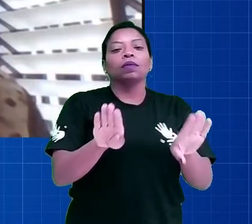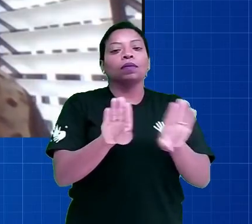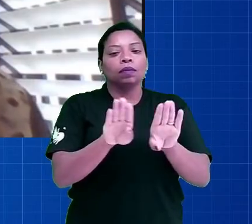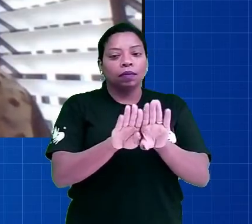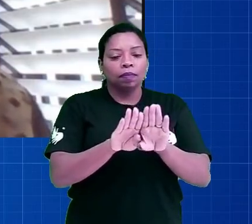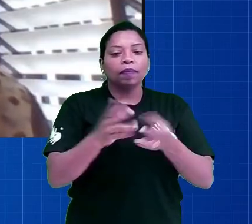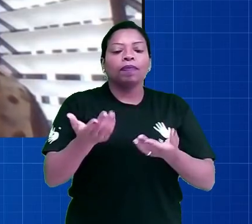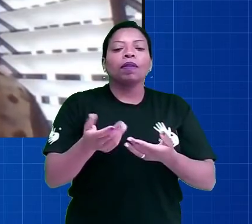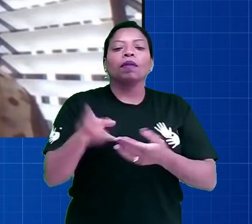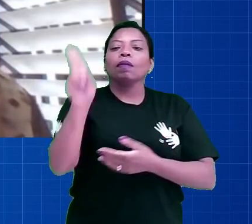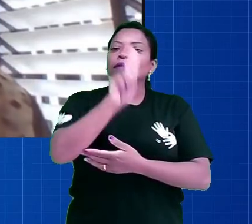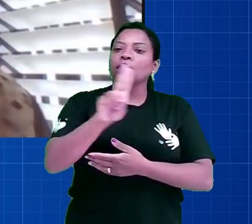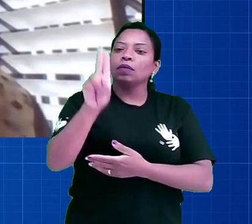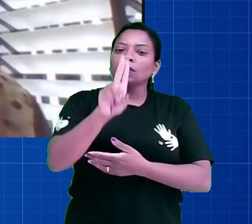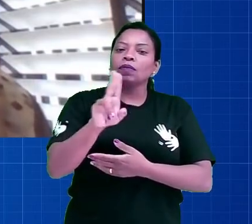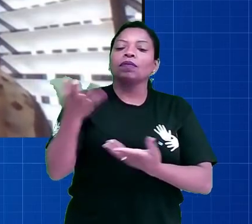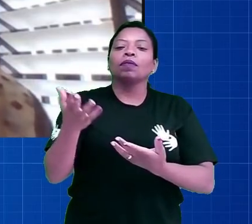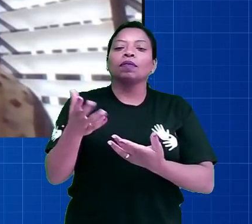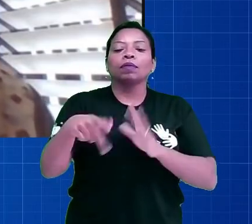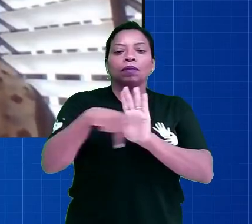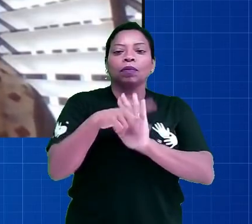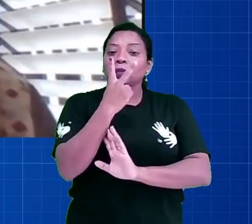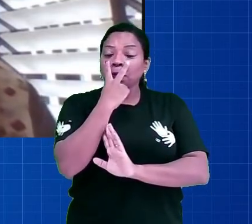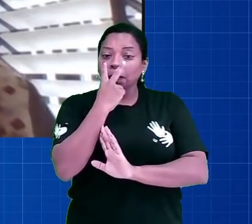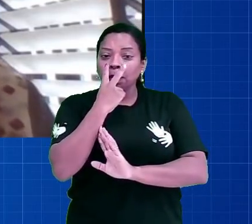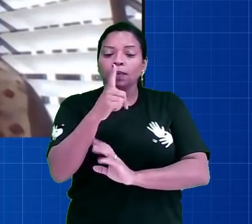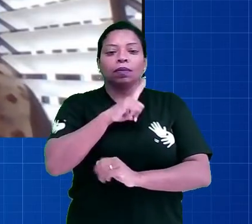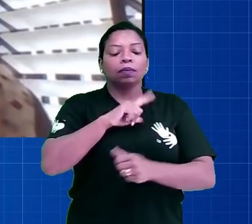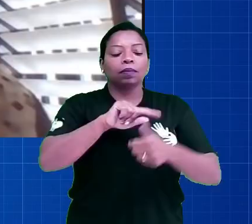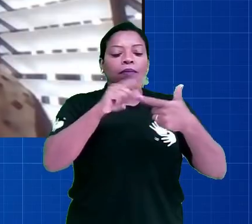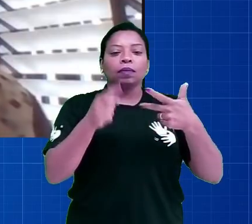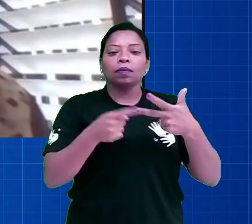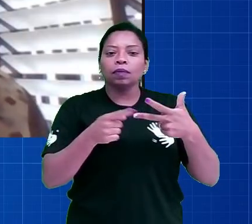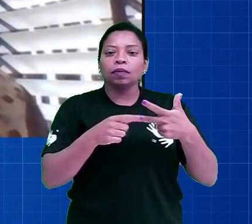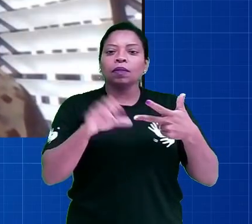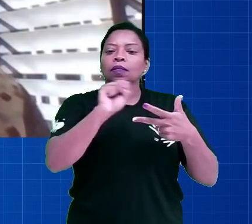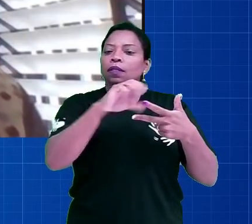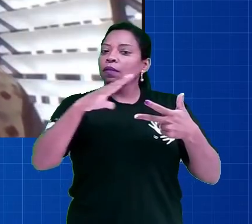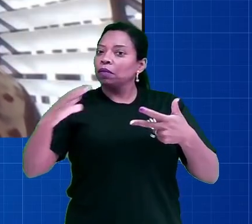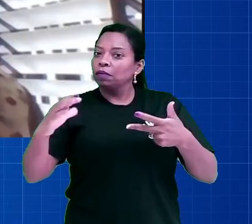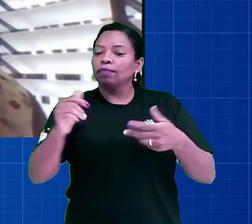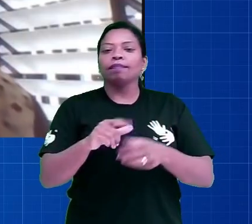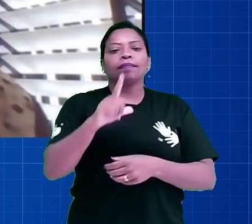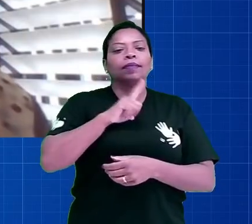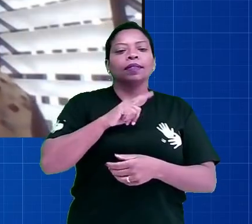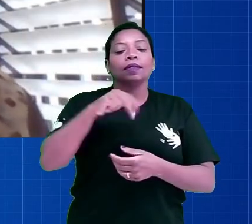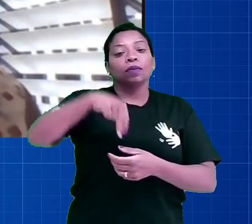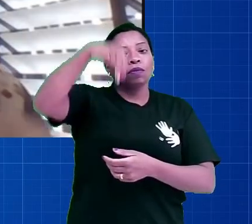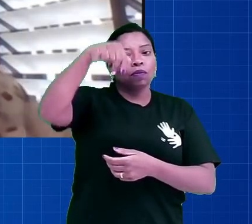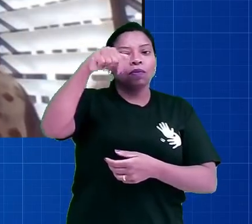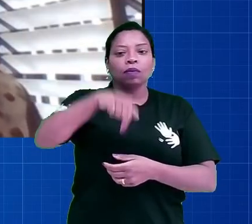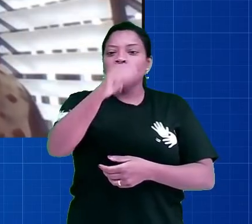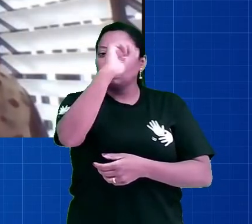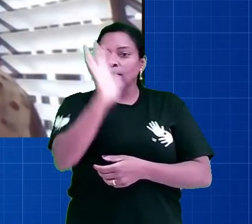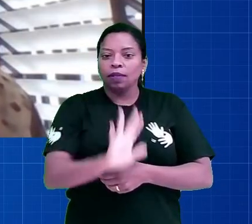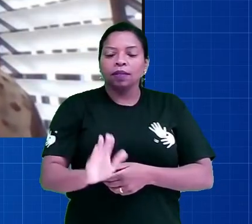temática. A gente tem na Universidade Federal do Espírito Santo também um grupo forte que trabalha nessa perspectiva, em Santa Catarina,